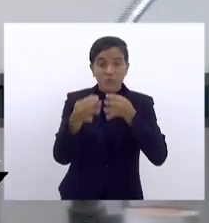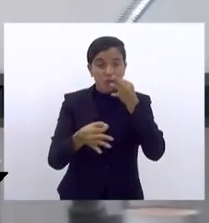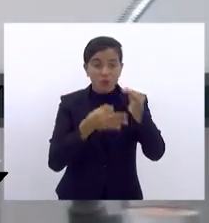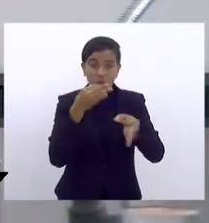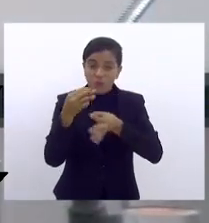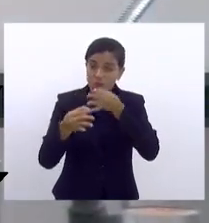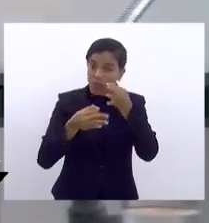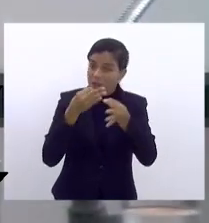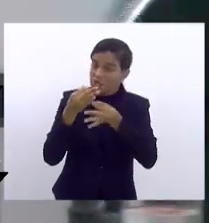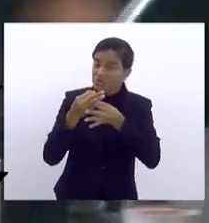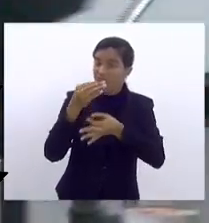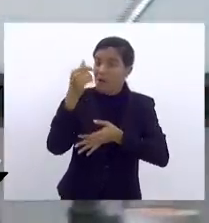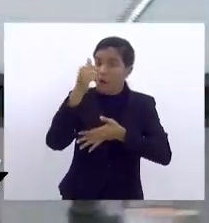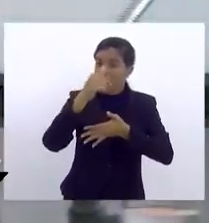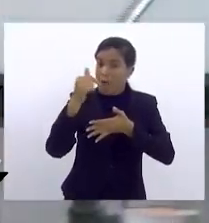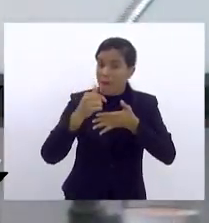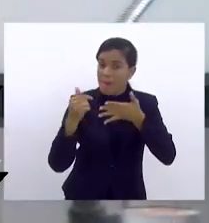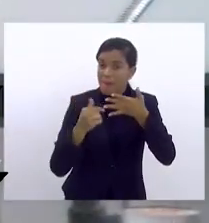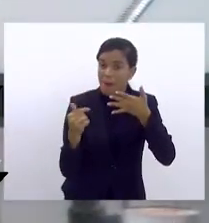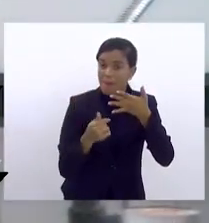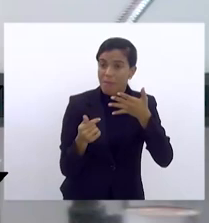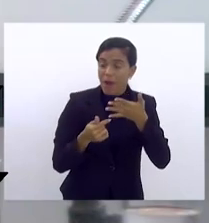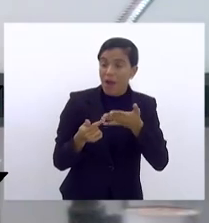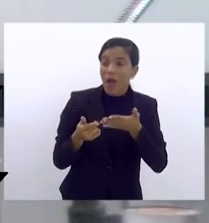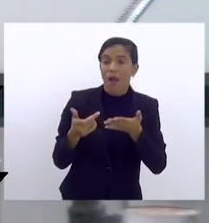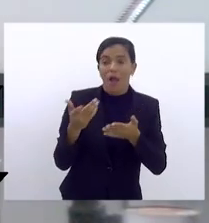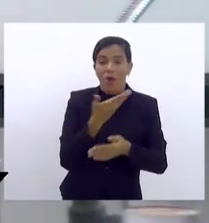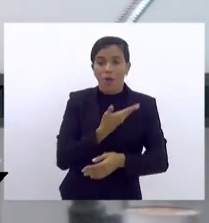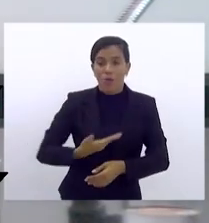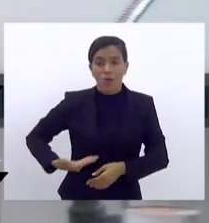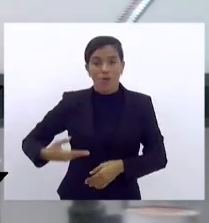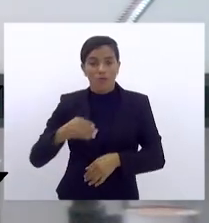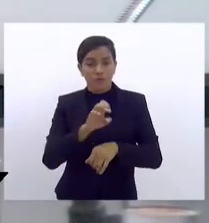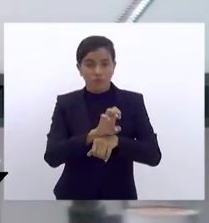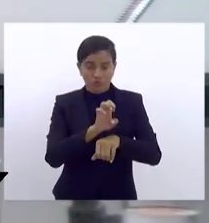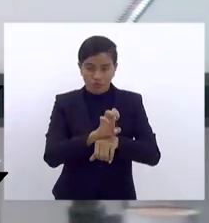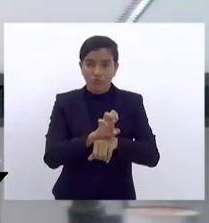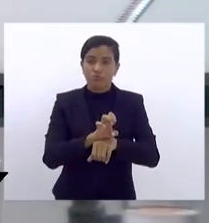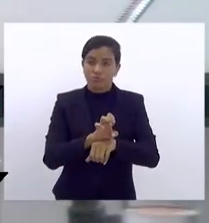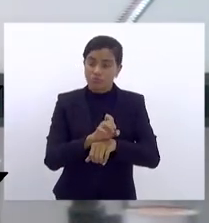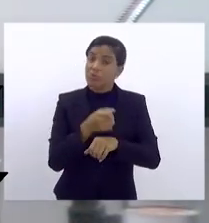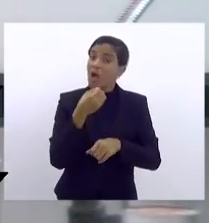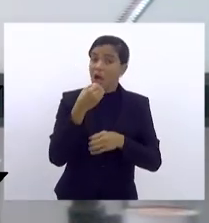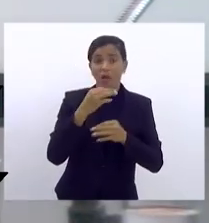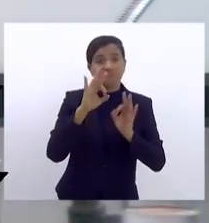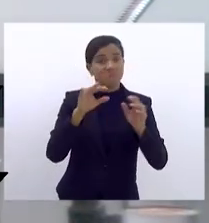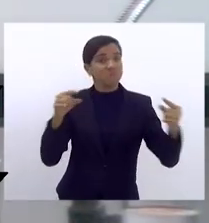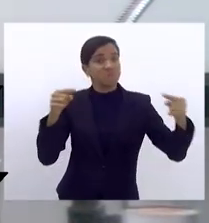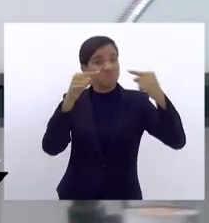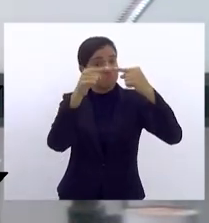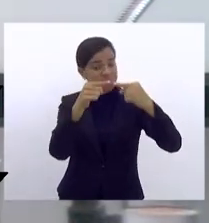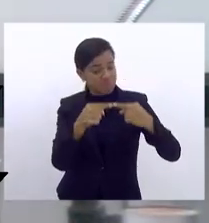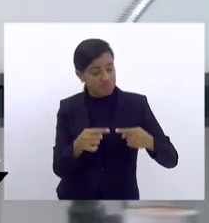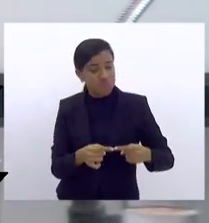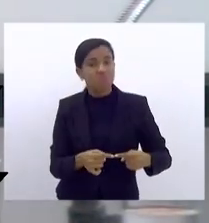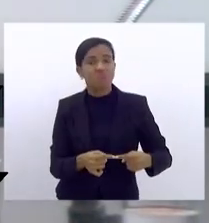já vimos vindo fazendo né aos governos estaduais estavam num bom caminho no bom sentido